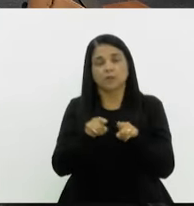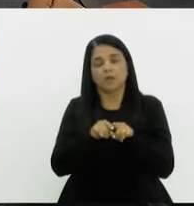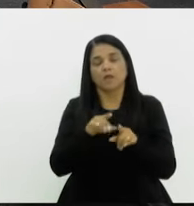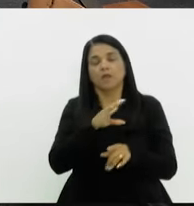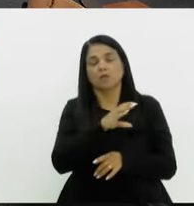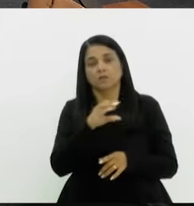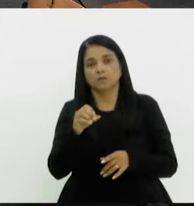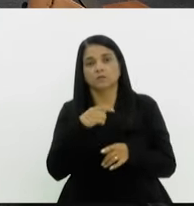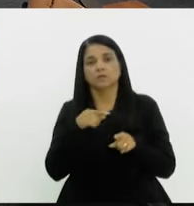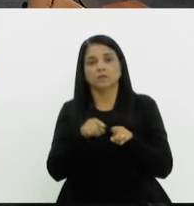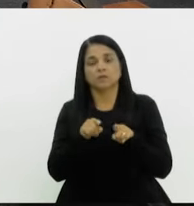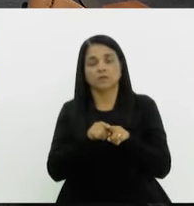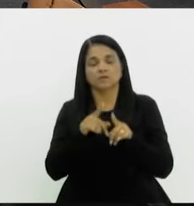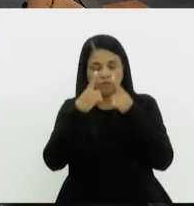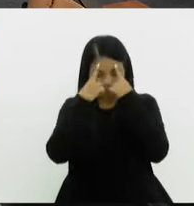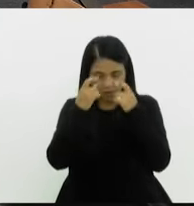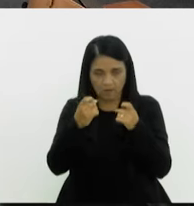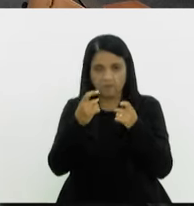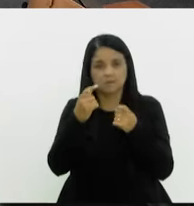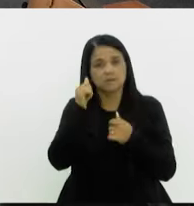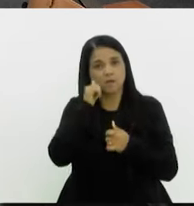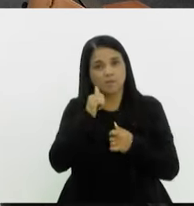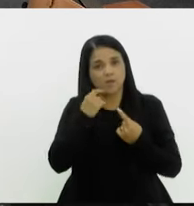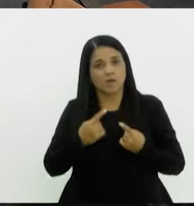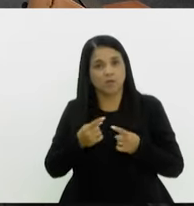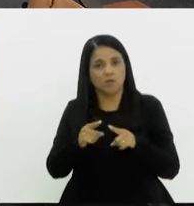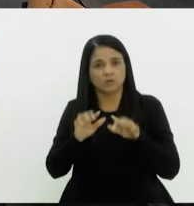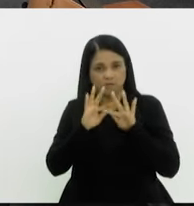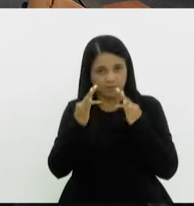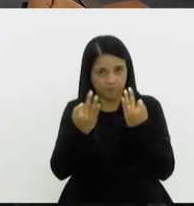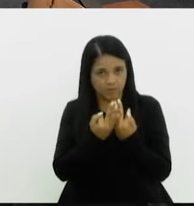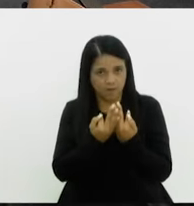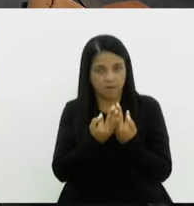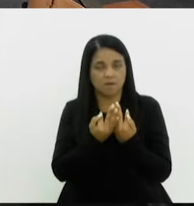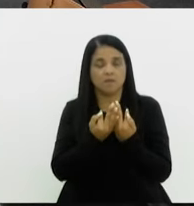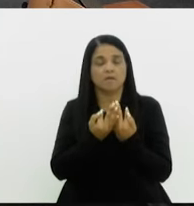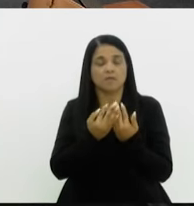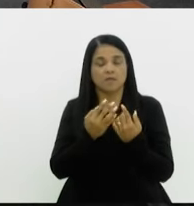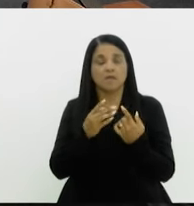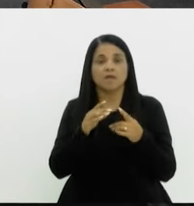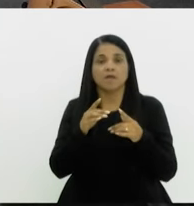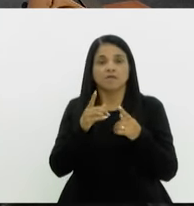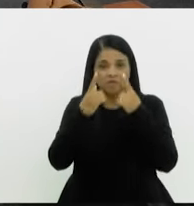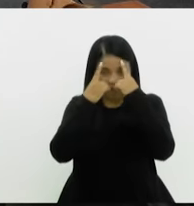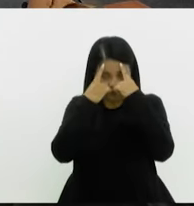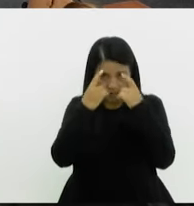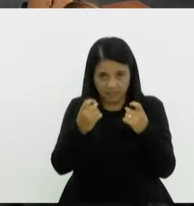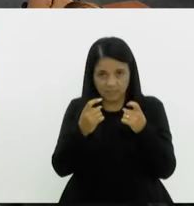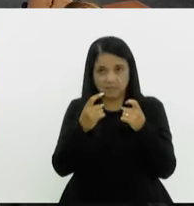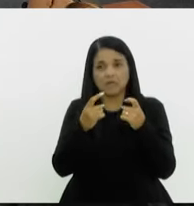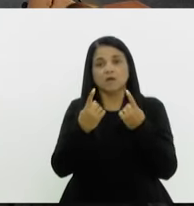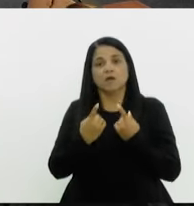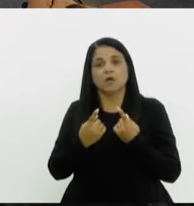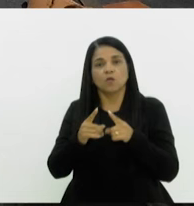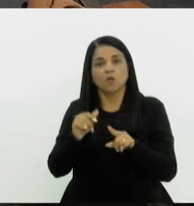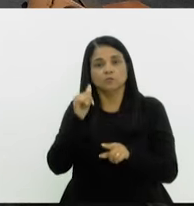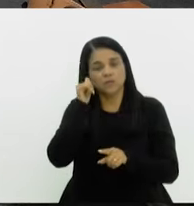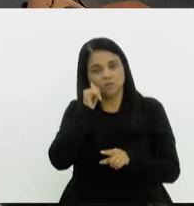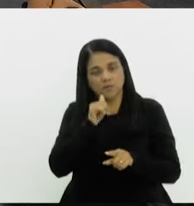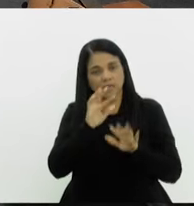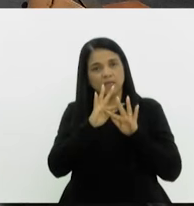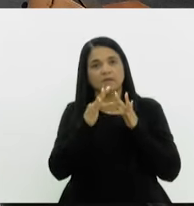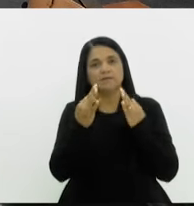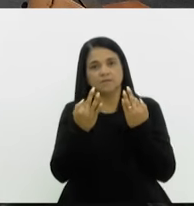e familiar e vai falar exatamente sobre isso que ela tem muita propriedade E tantas outras coisas já Sem muitas